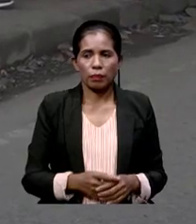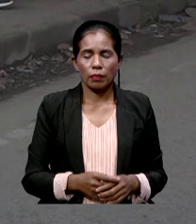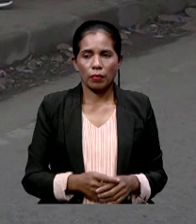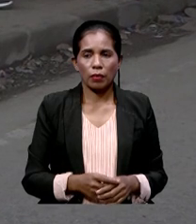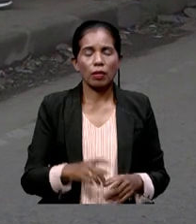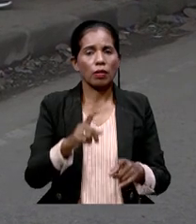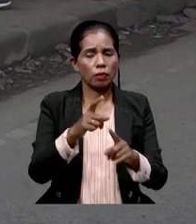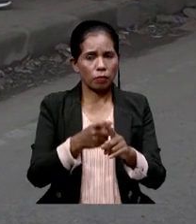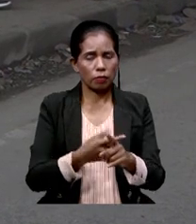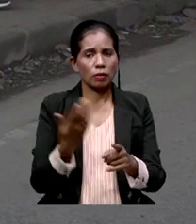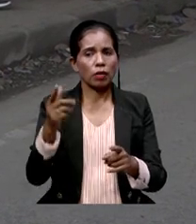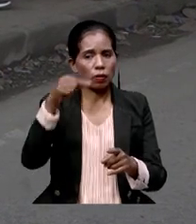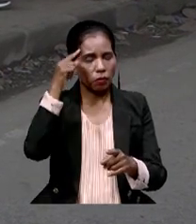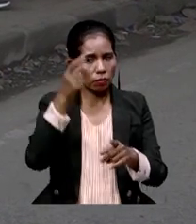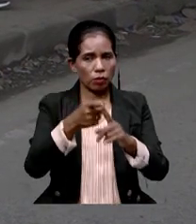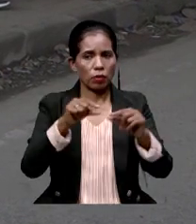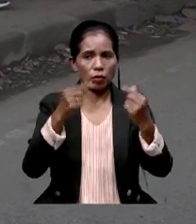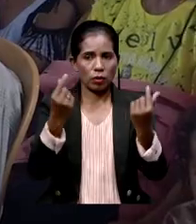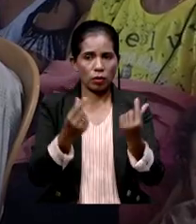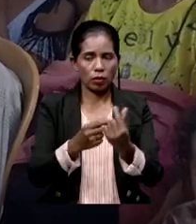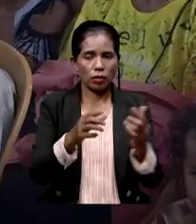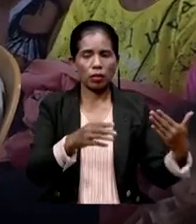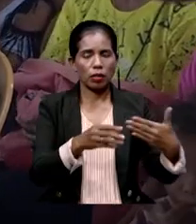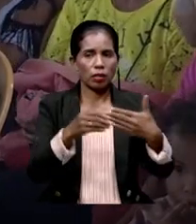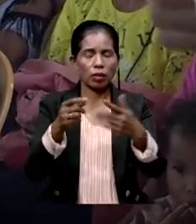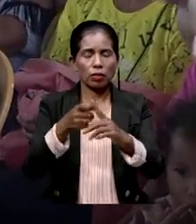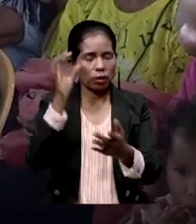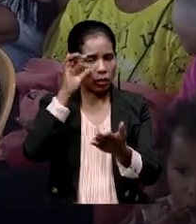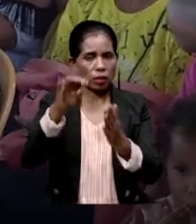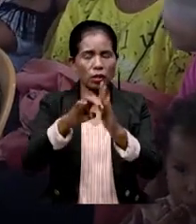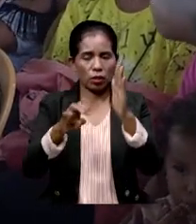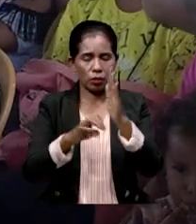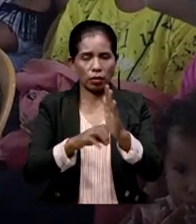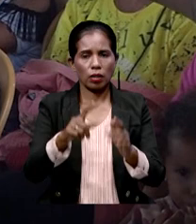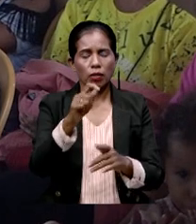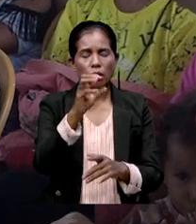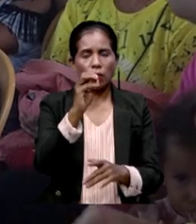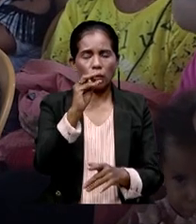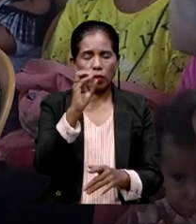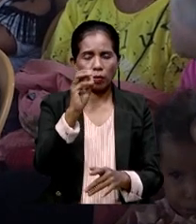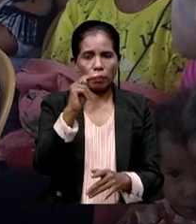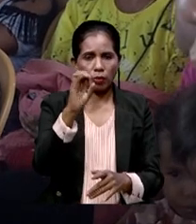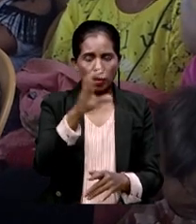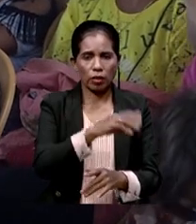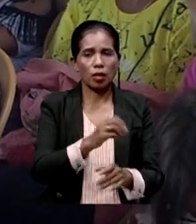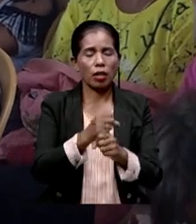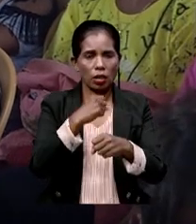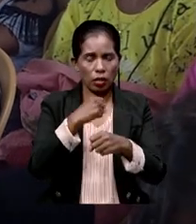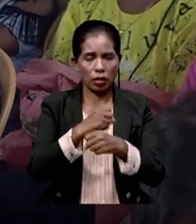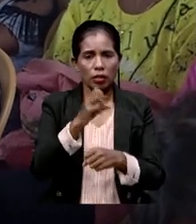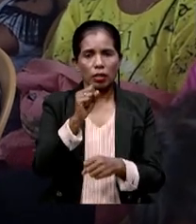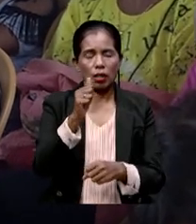Durante fulang hirak ne, governo liu si ekipa konjunta nebe liderado husi sekretaris estado asunto toponimia no organisasyon urbana halai viksaun